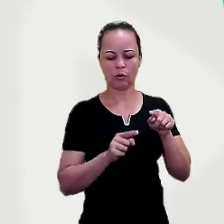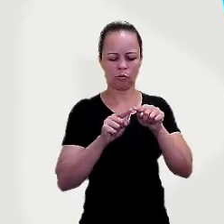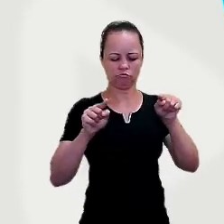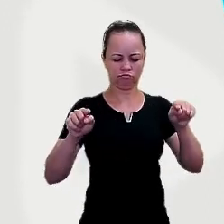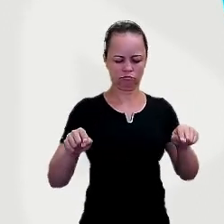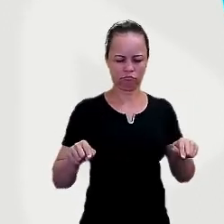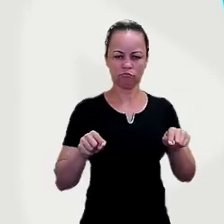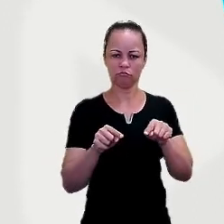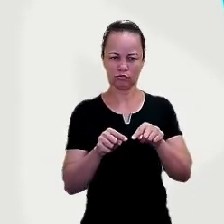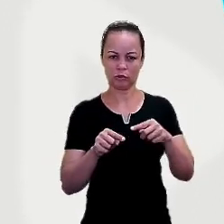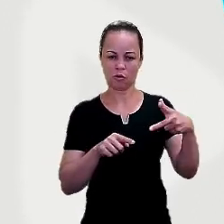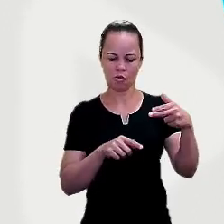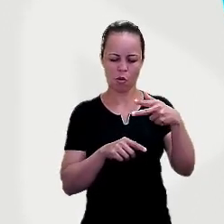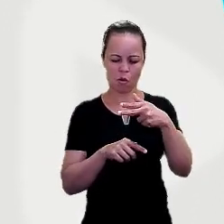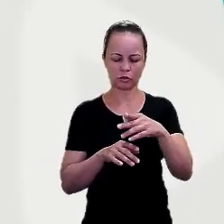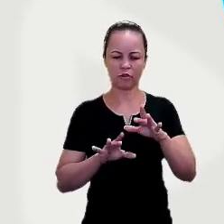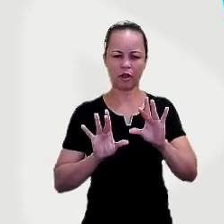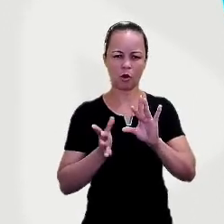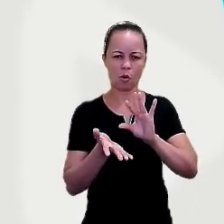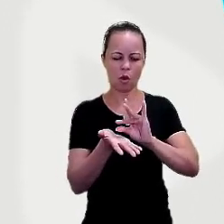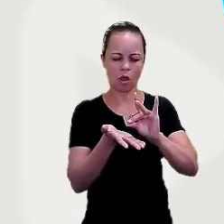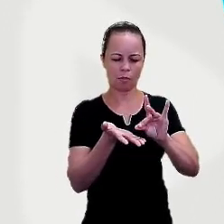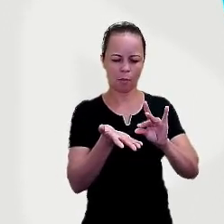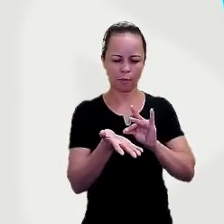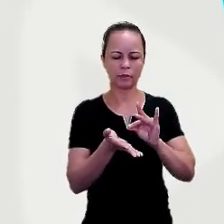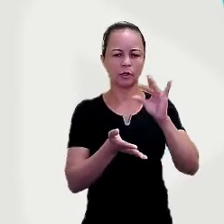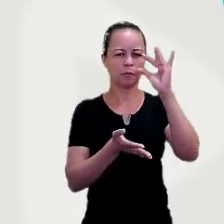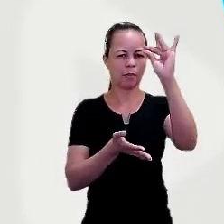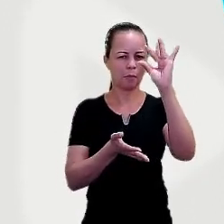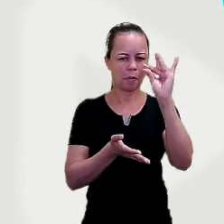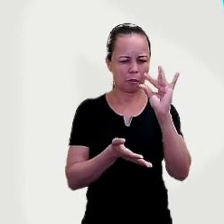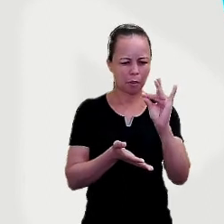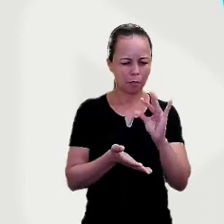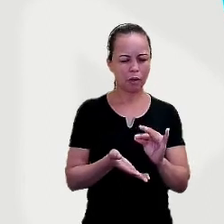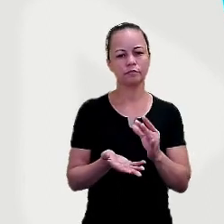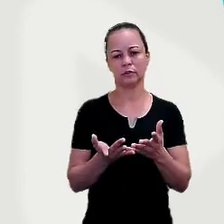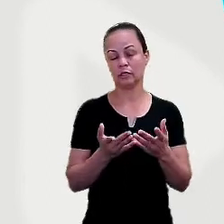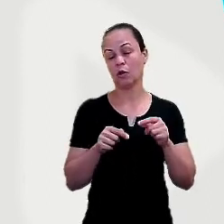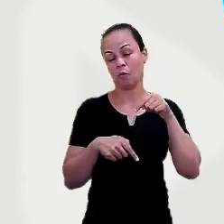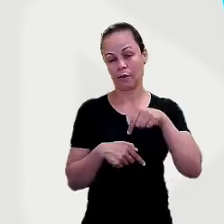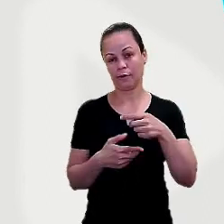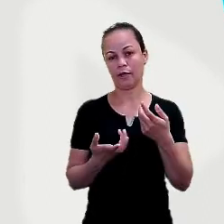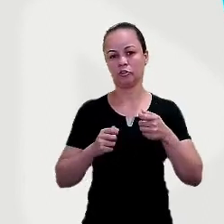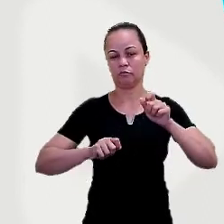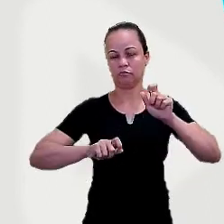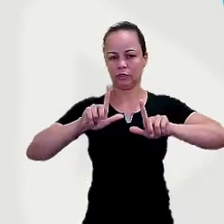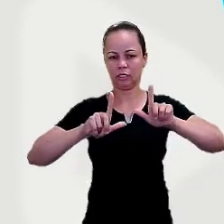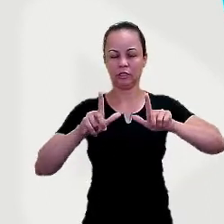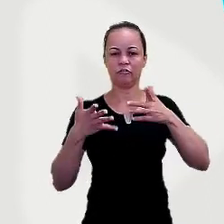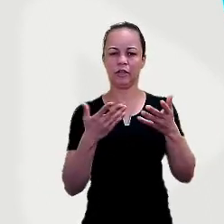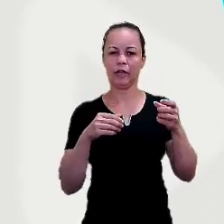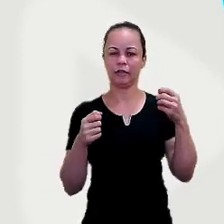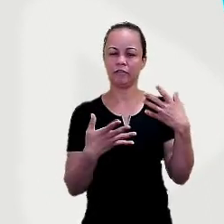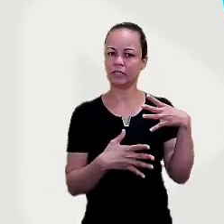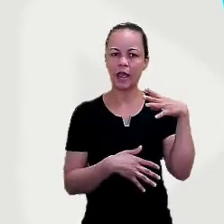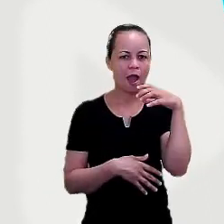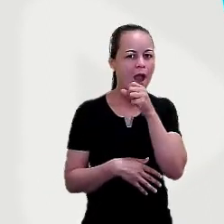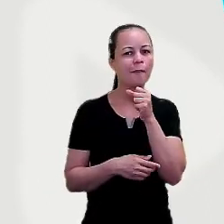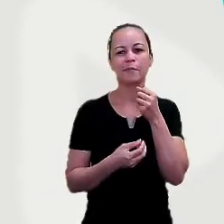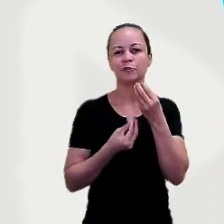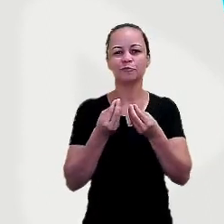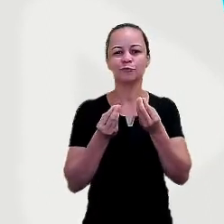baixo e vocês vão colando no quadradinho. Como aqui a gente está na TV, então aqui a gente faz no passo de mágica sem precisar